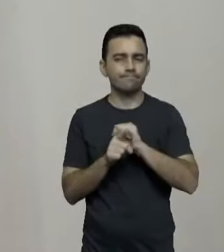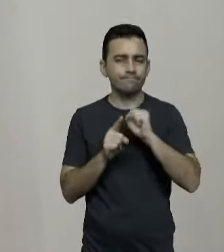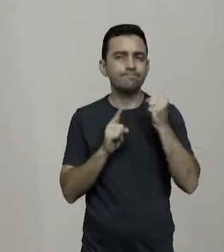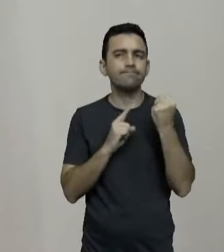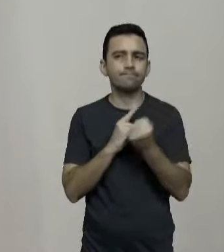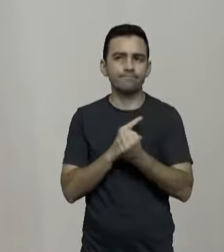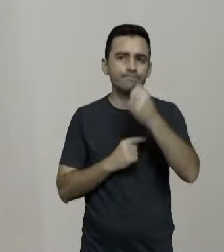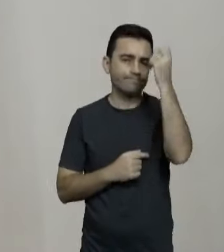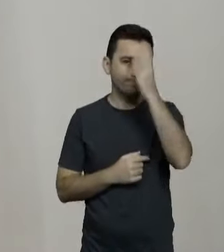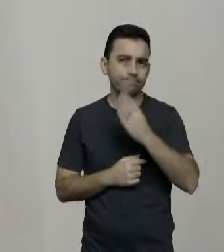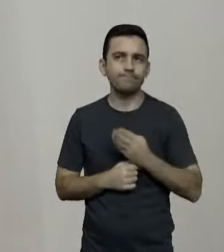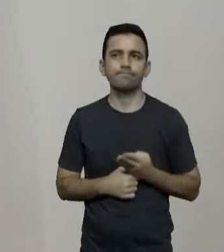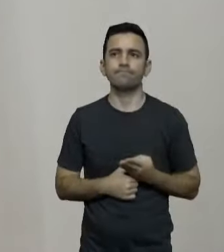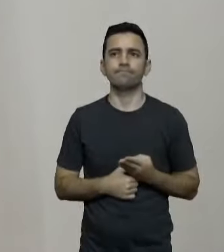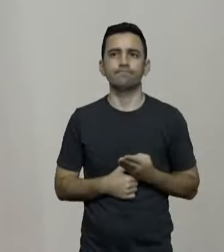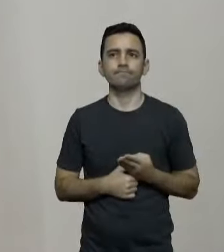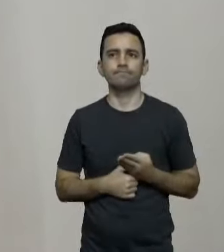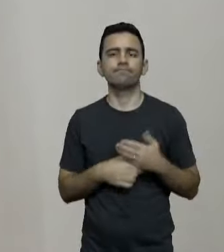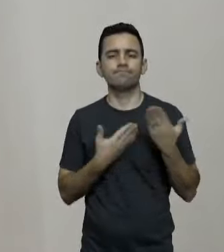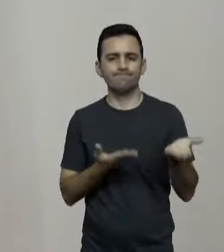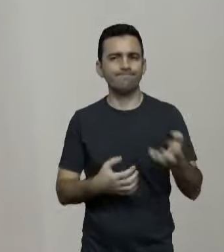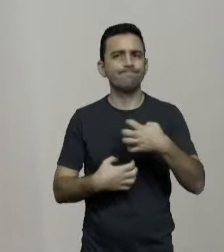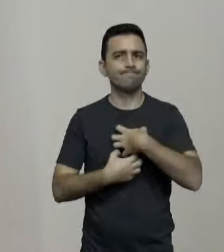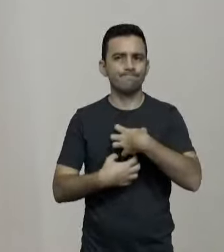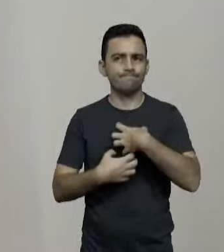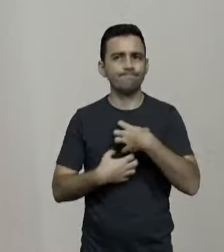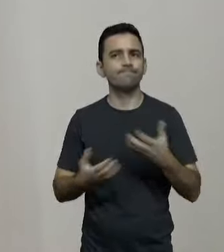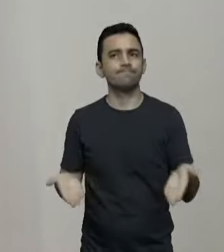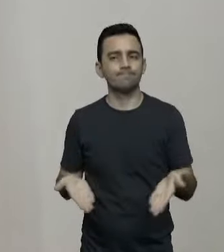Brasil sente nesse momento